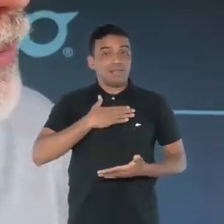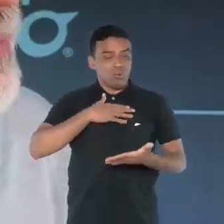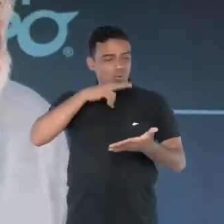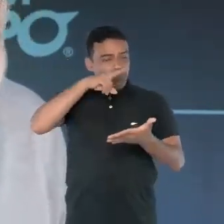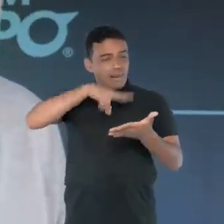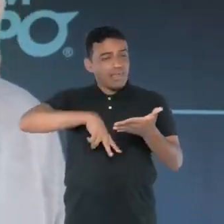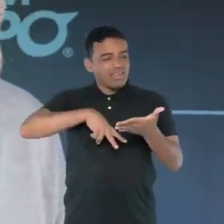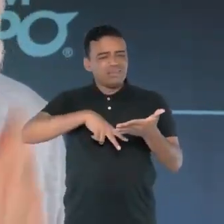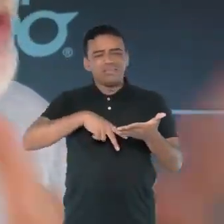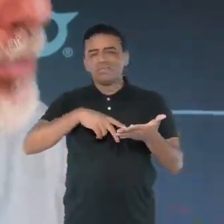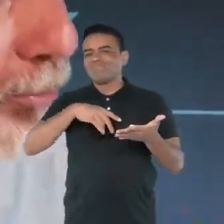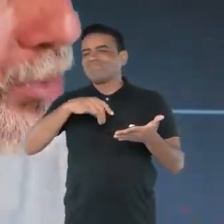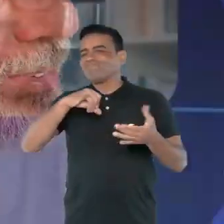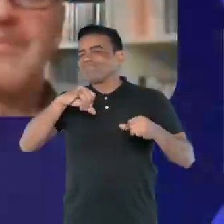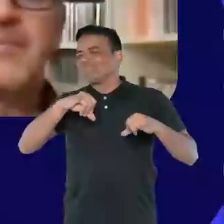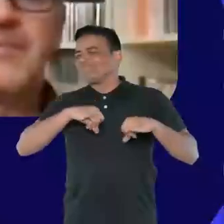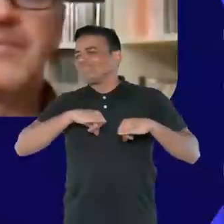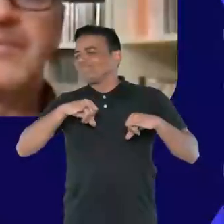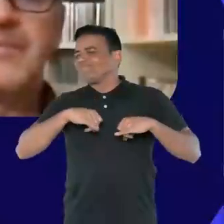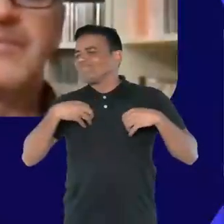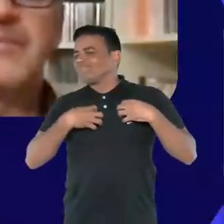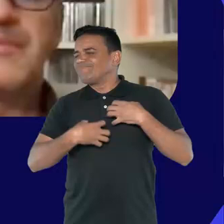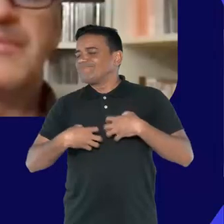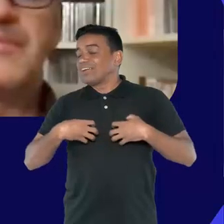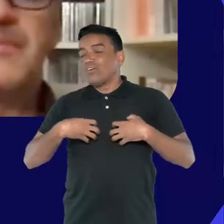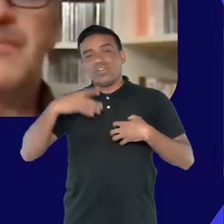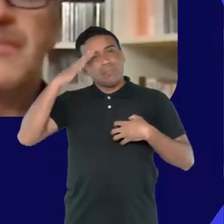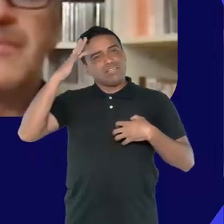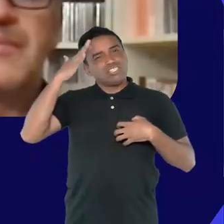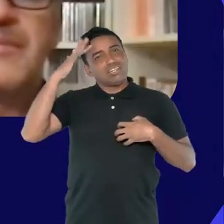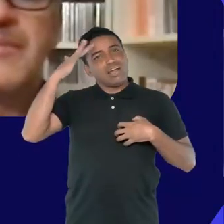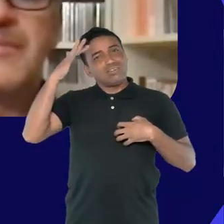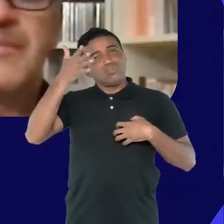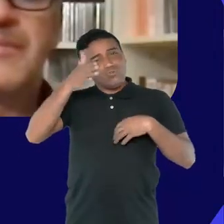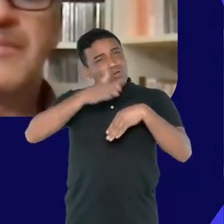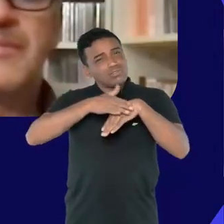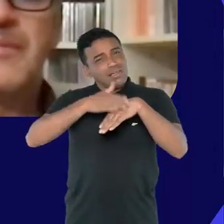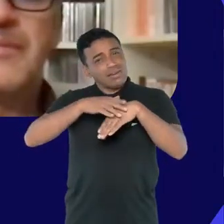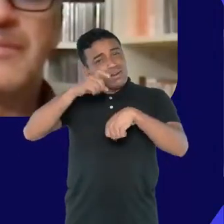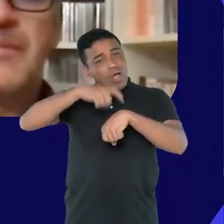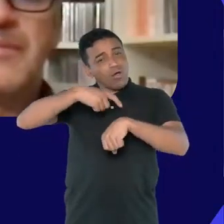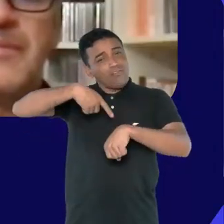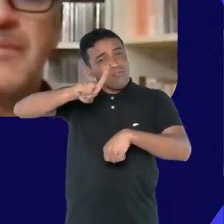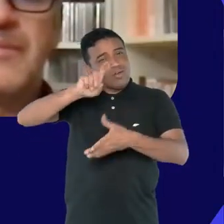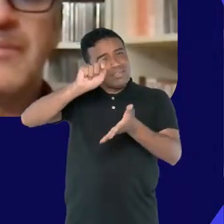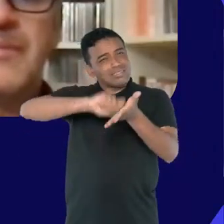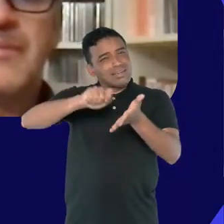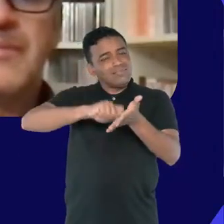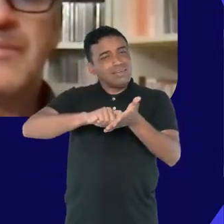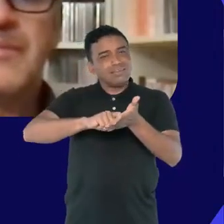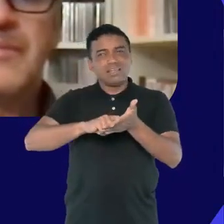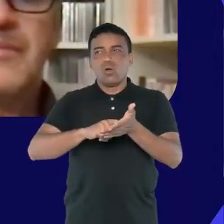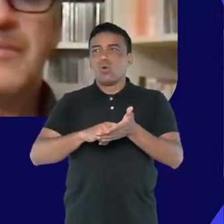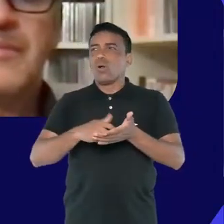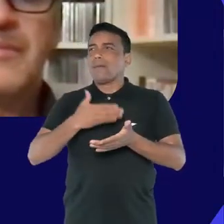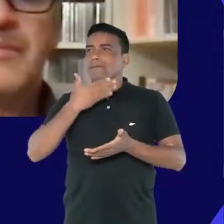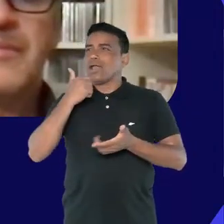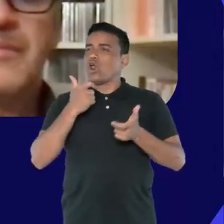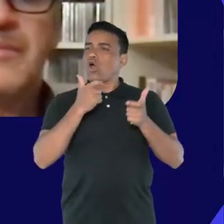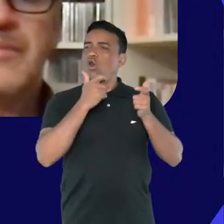um pouco assim também, fico imaginando para você na escrita. Então, aonde melhor você se vê nesse